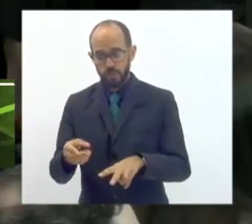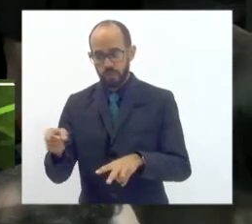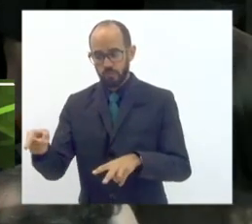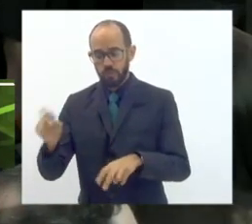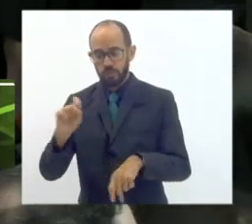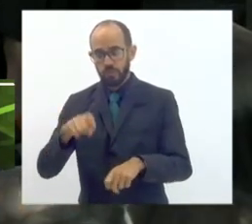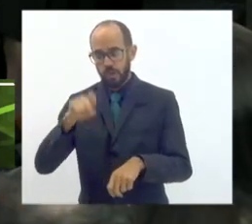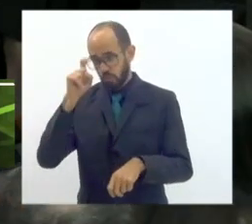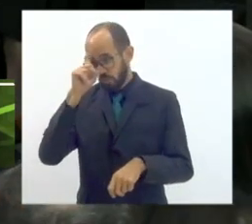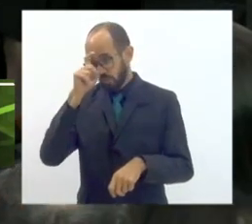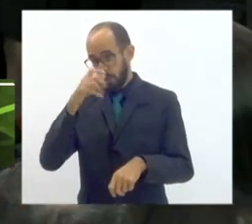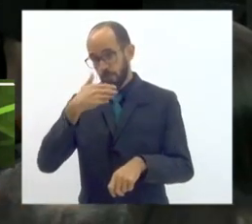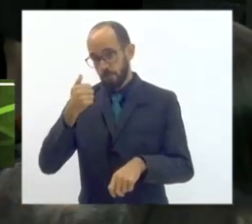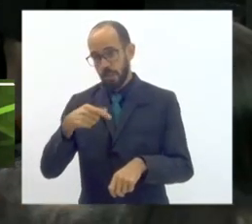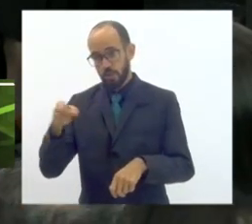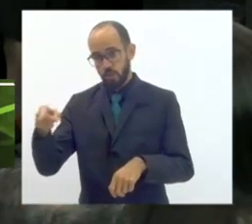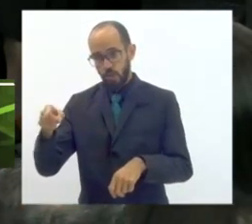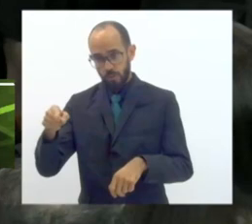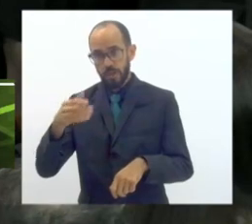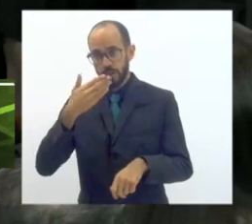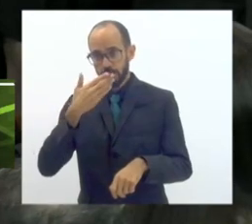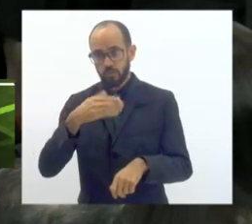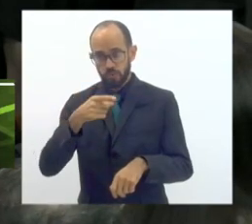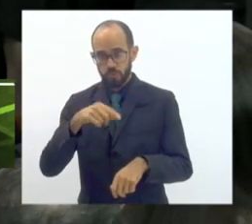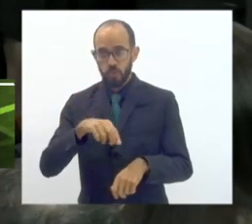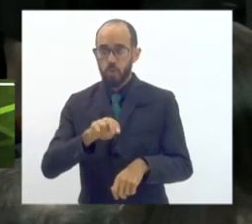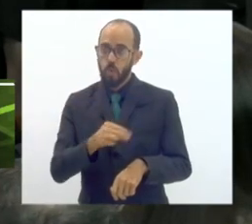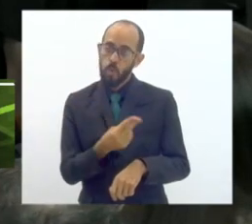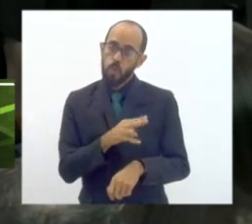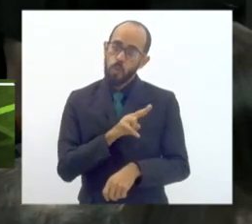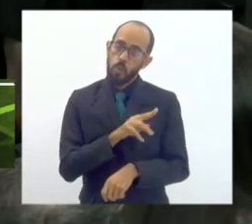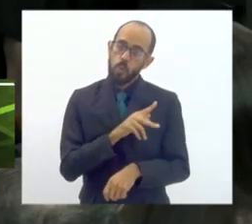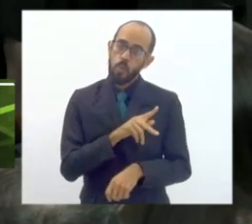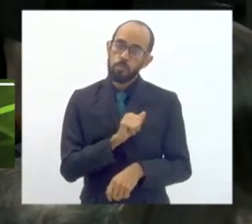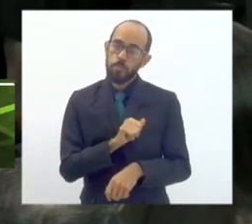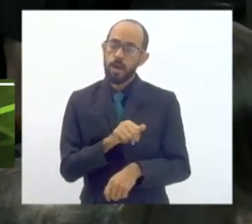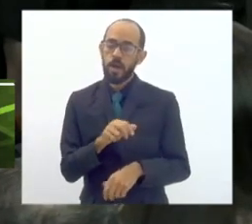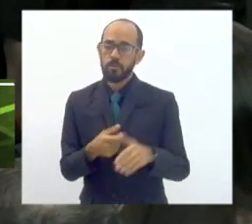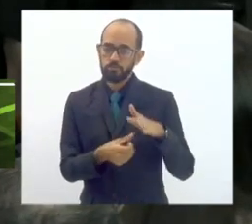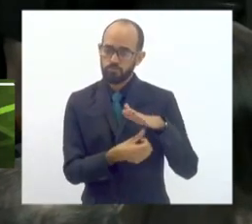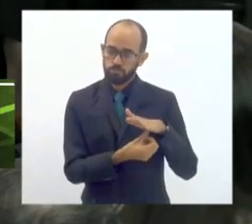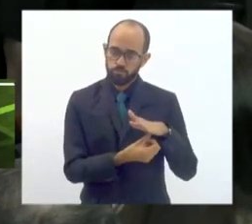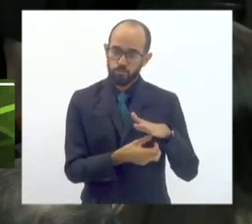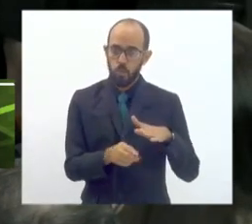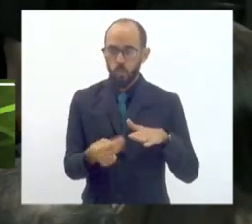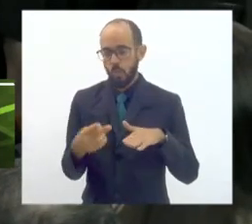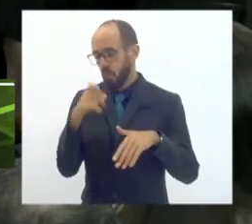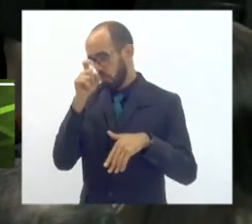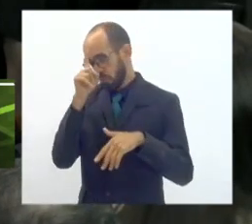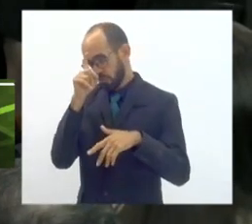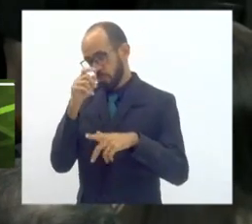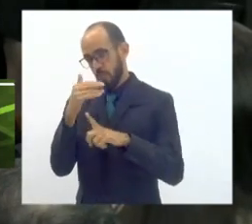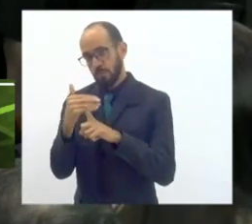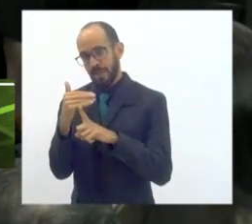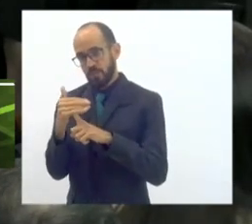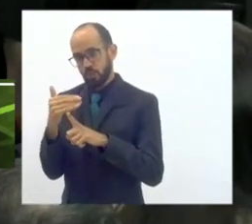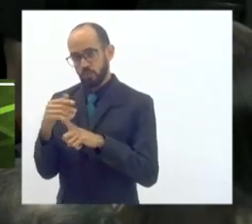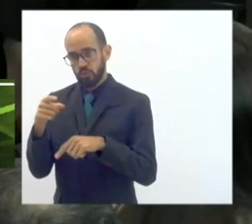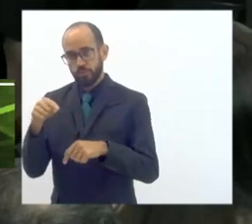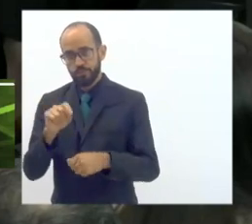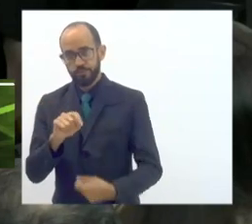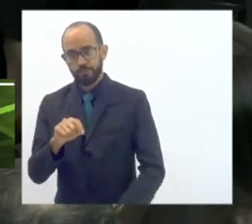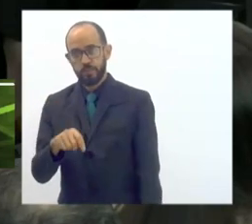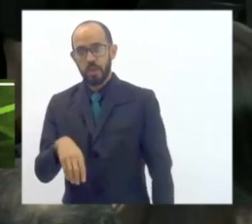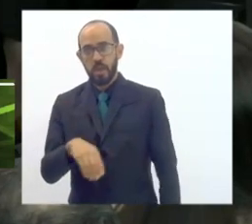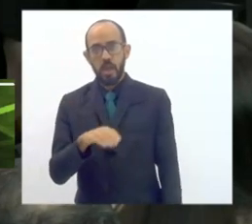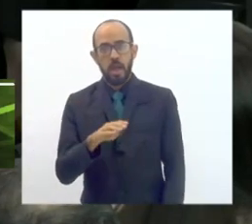mais necessário para aquele agravo, seja uma UPA, seja um hospital de porte. Eu sei que a região da Baixada Litorânea, que acaba